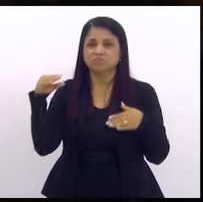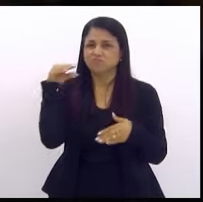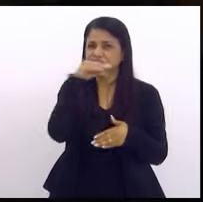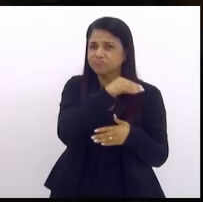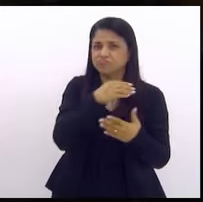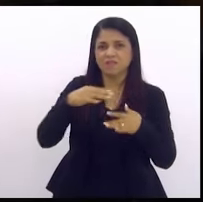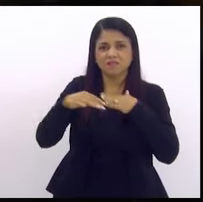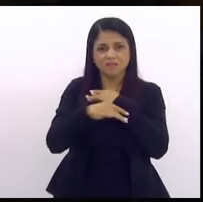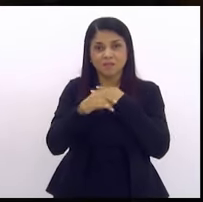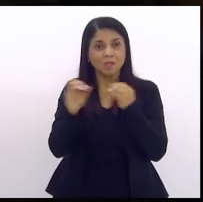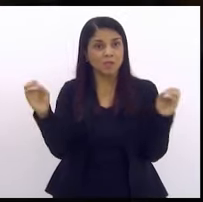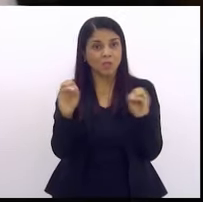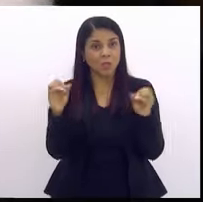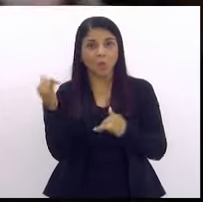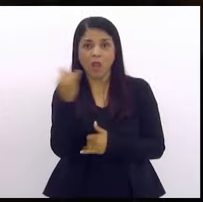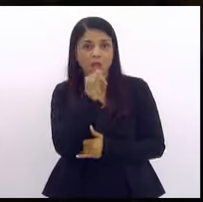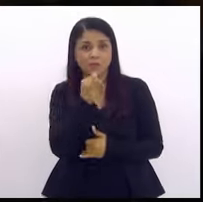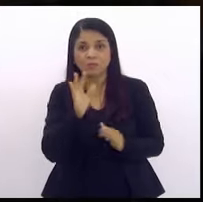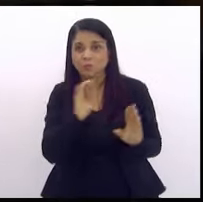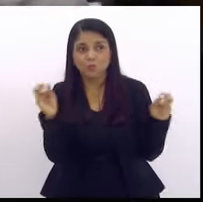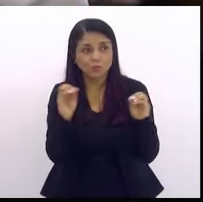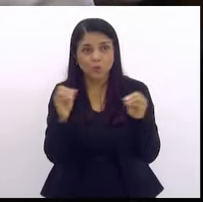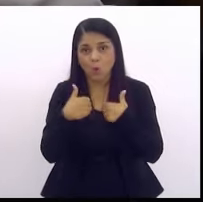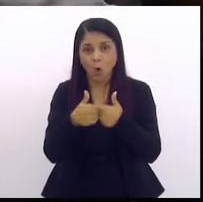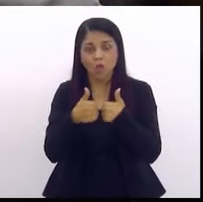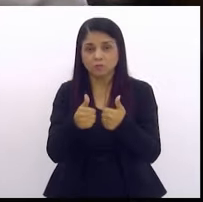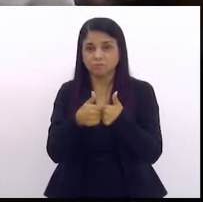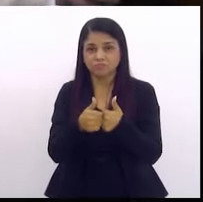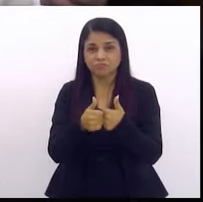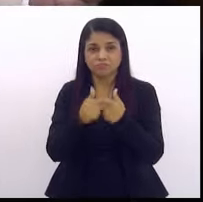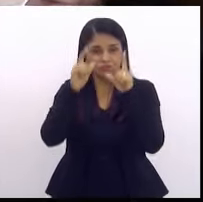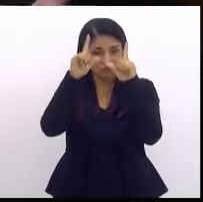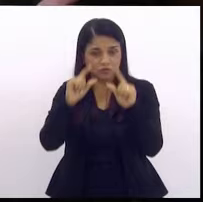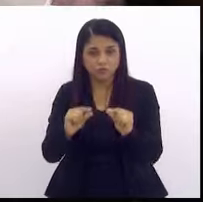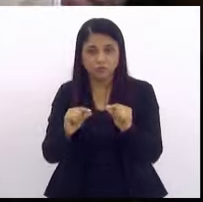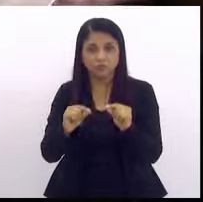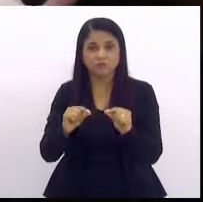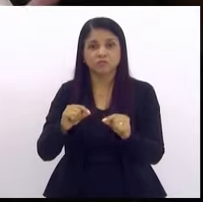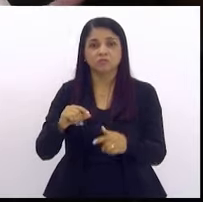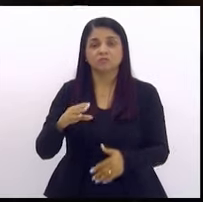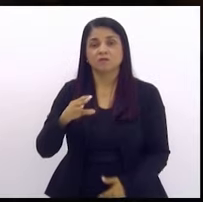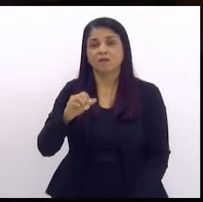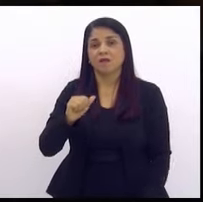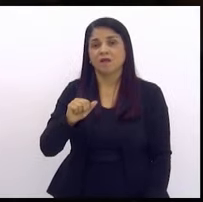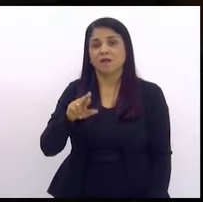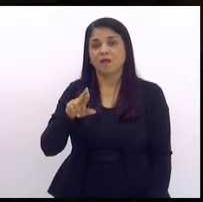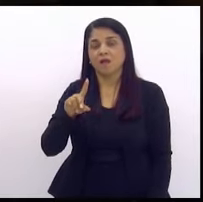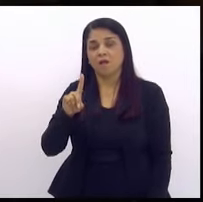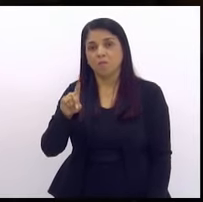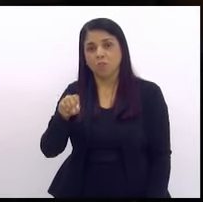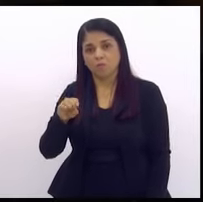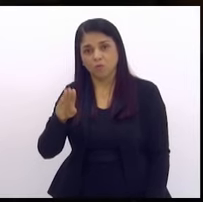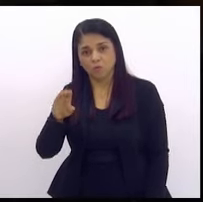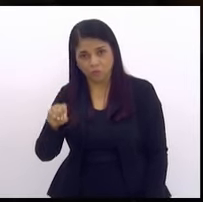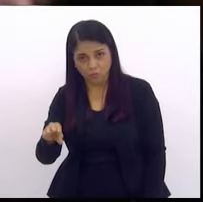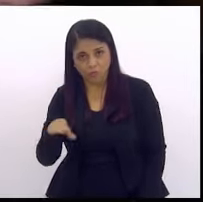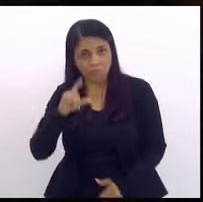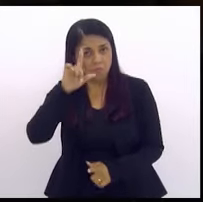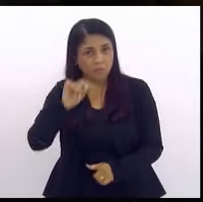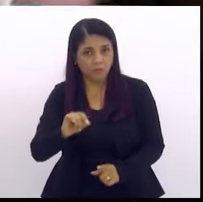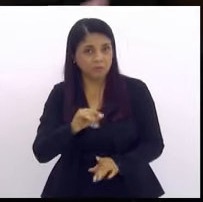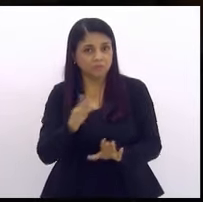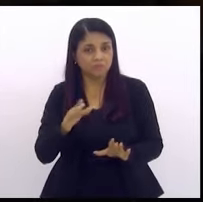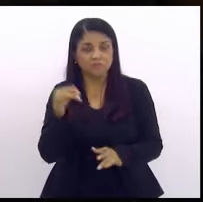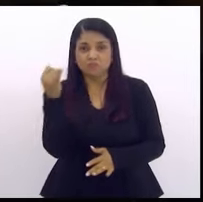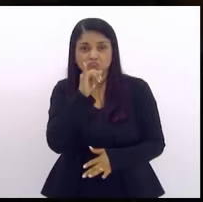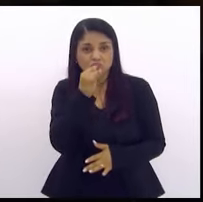nenhum ônibus era elétrico, nenhum ônibus era com redução de emissão de gases do efeito estufa. Eram ônibus que iam